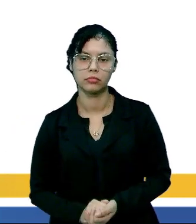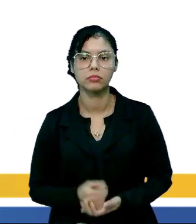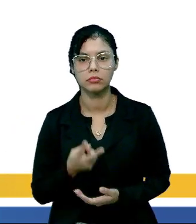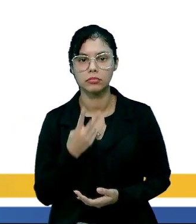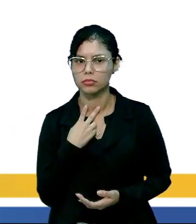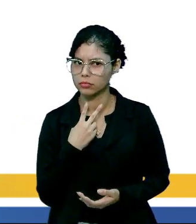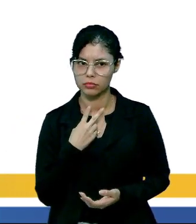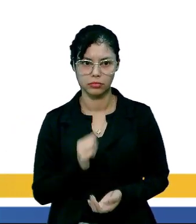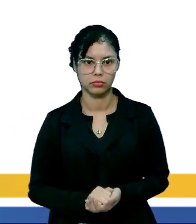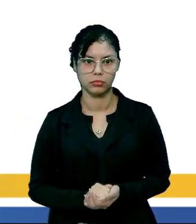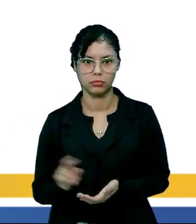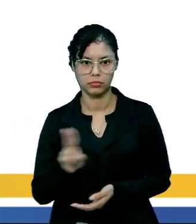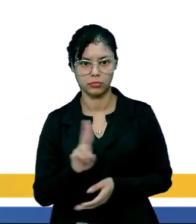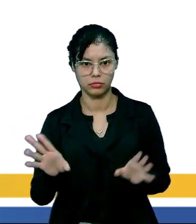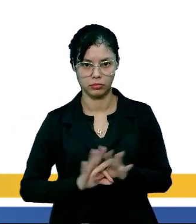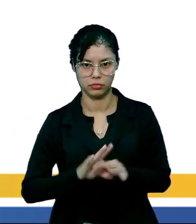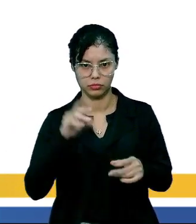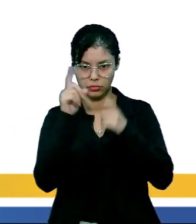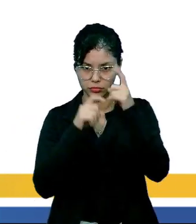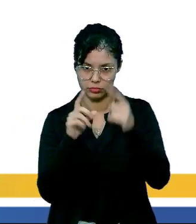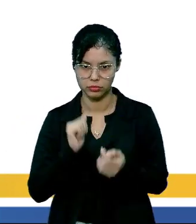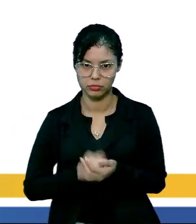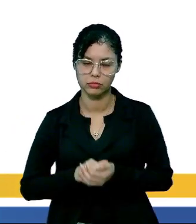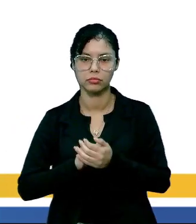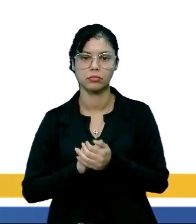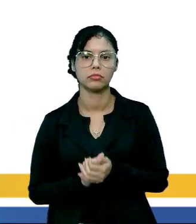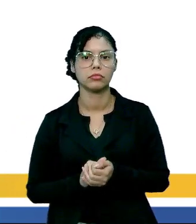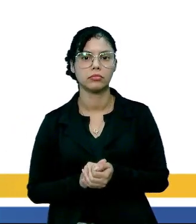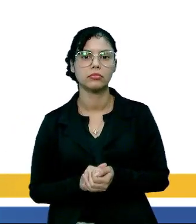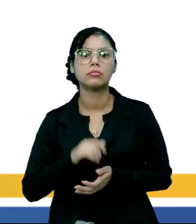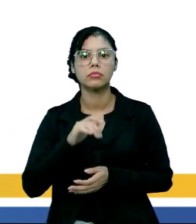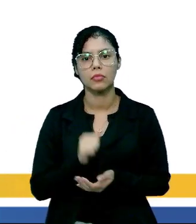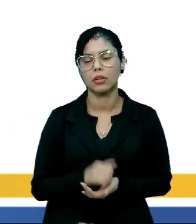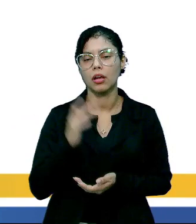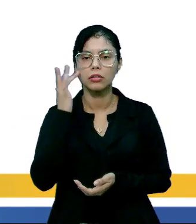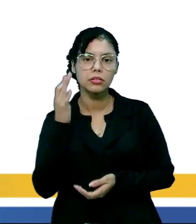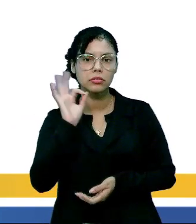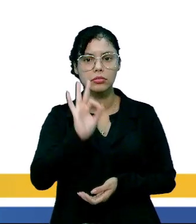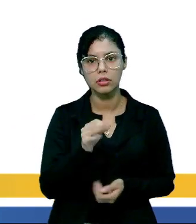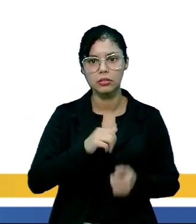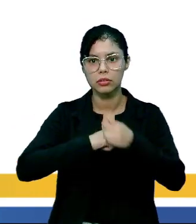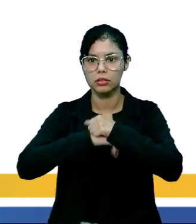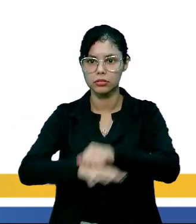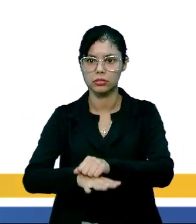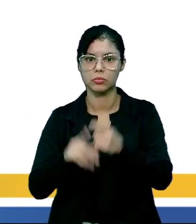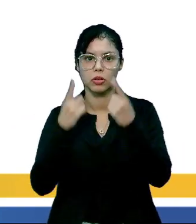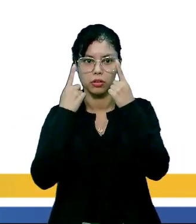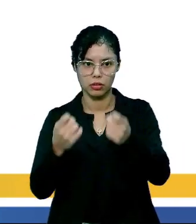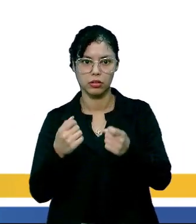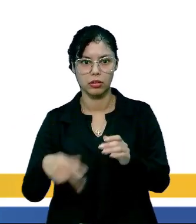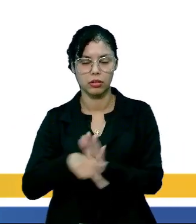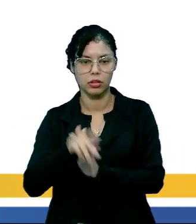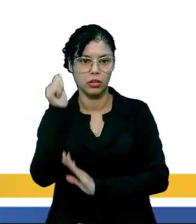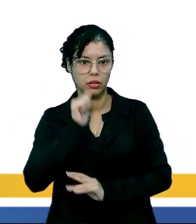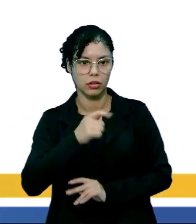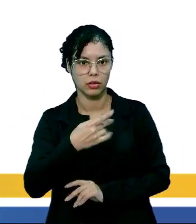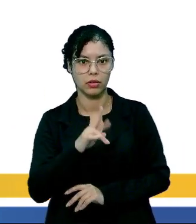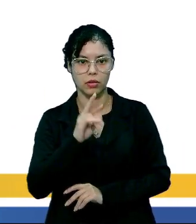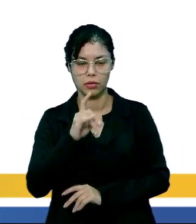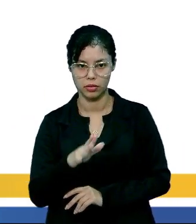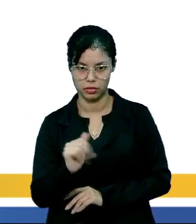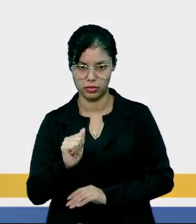crimes. Não posso, em nome da liberdade de expressão, defender racismo ou violência contra